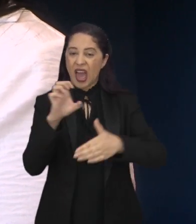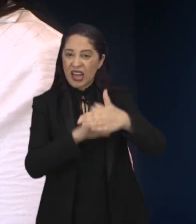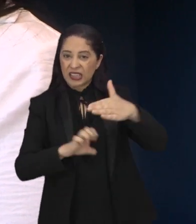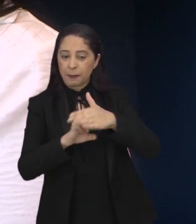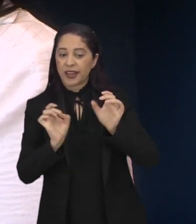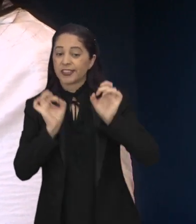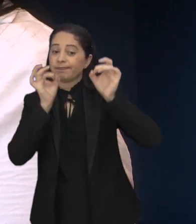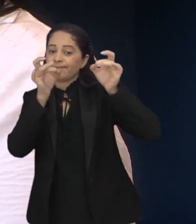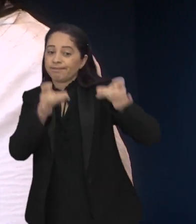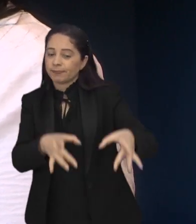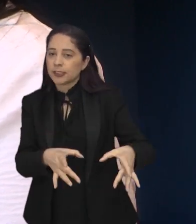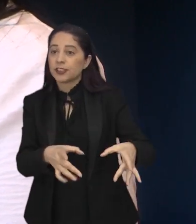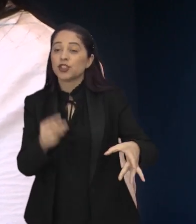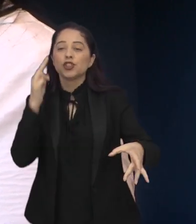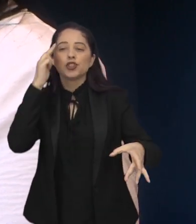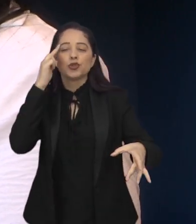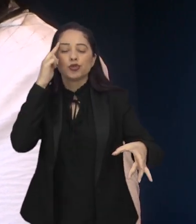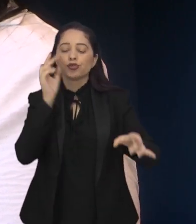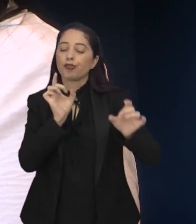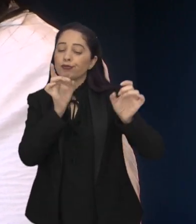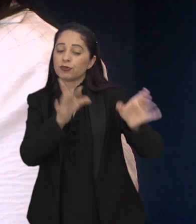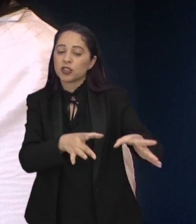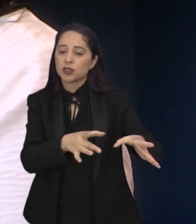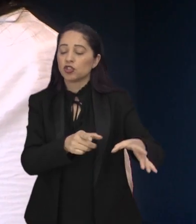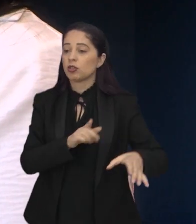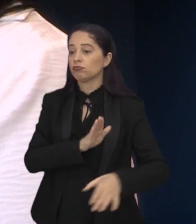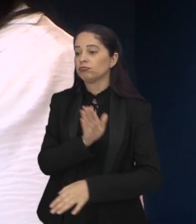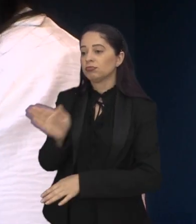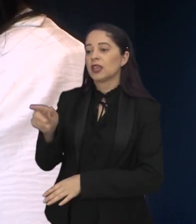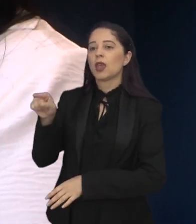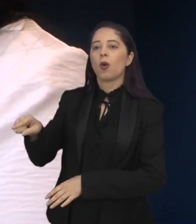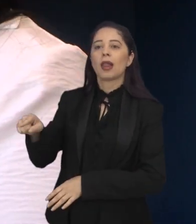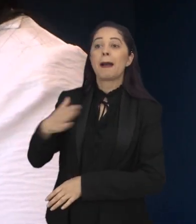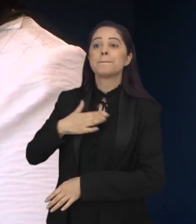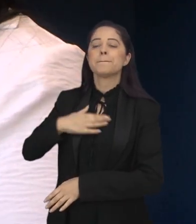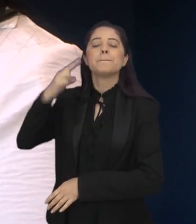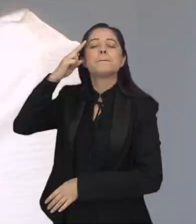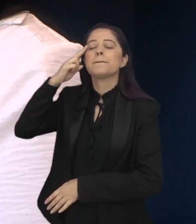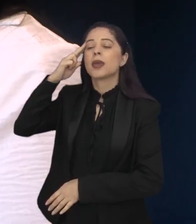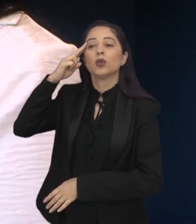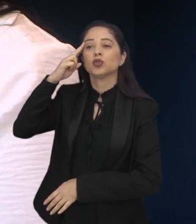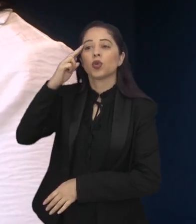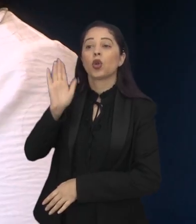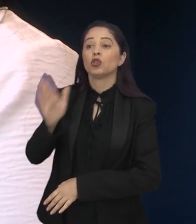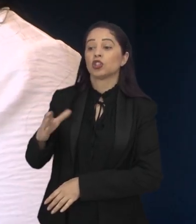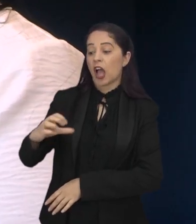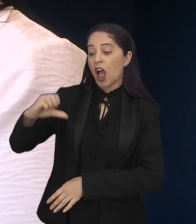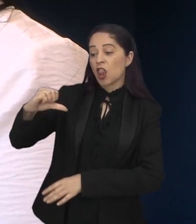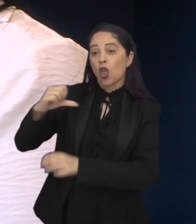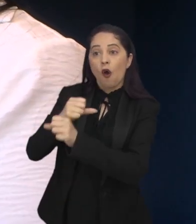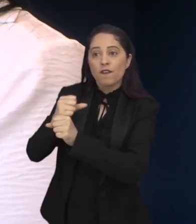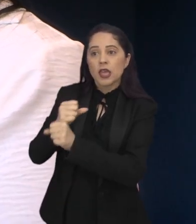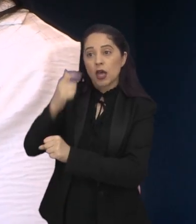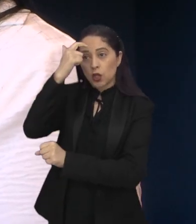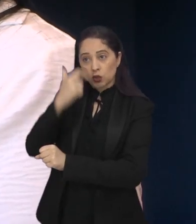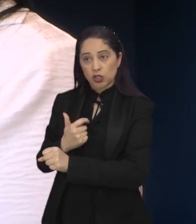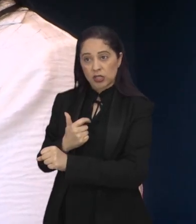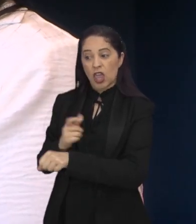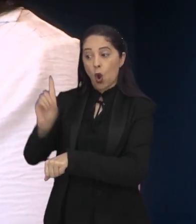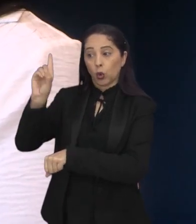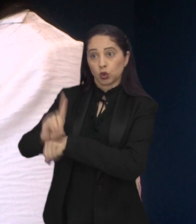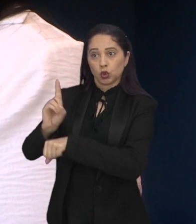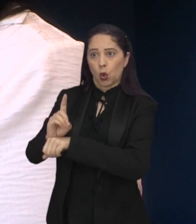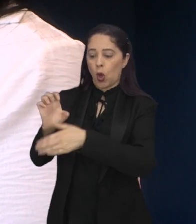de ser CLT, desse sonho que eu tinha e fui buscar o meu sonho. Hoje vai fazer 9 anos que eu